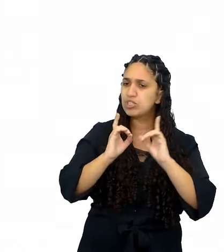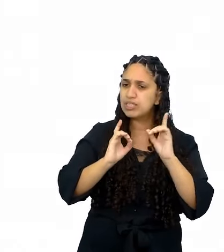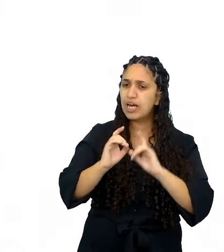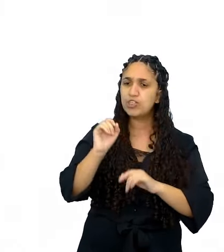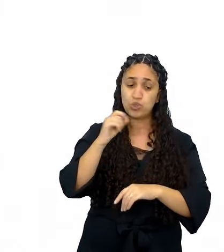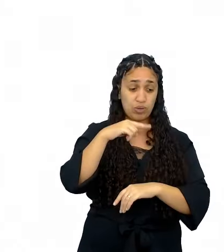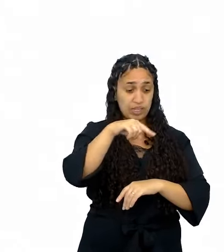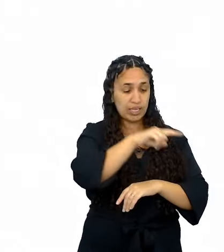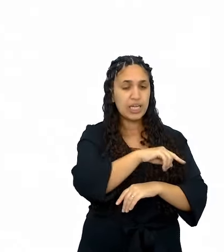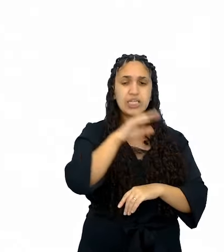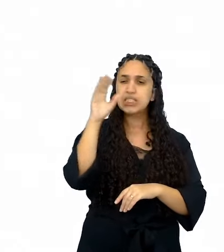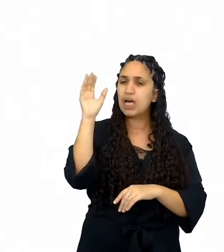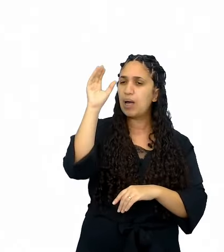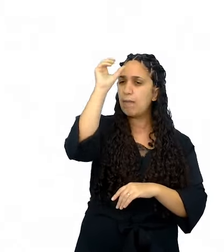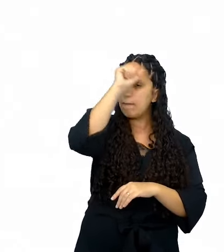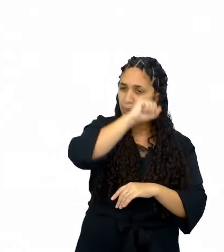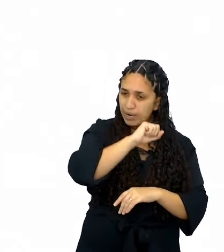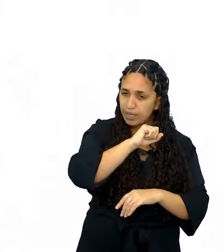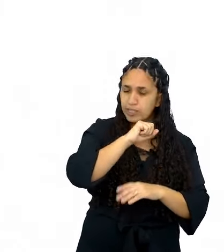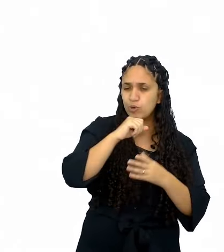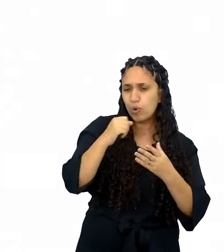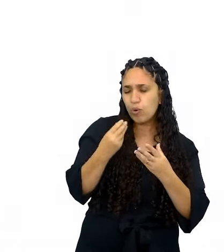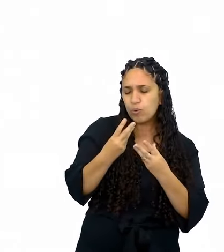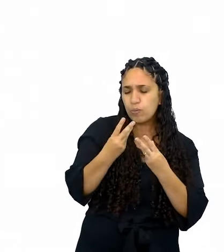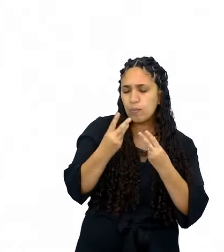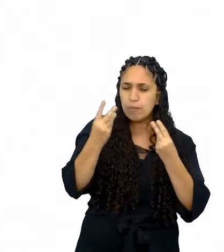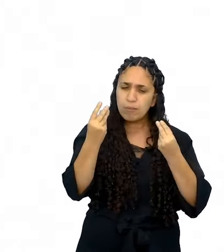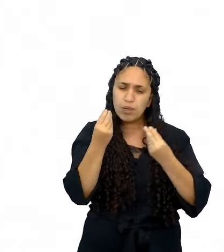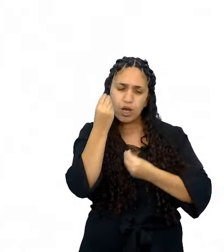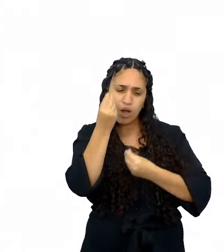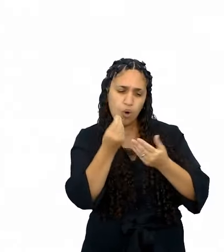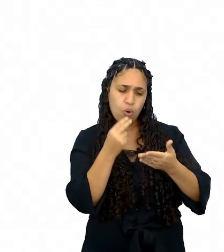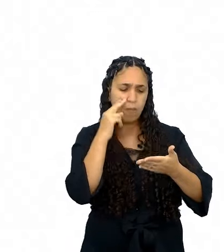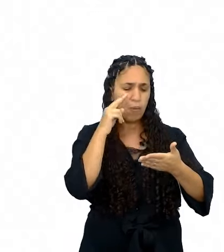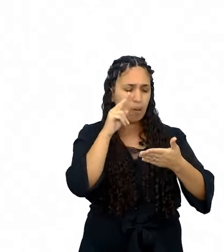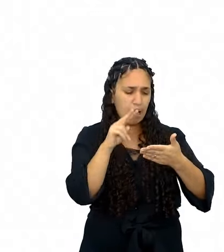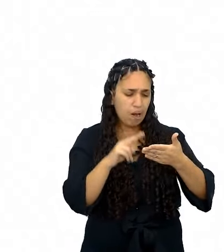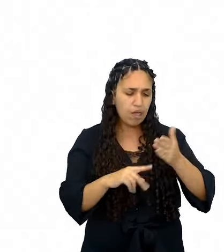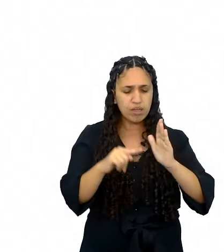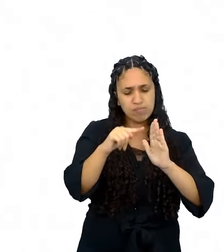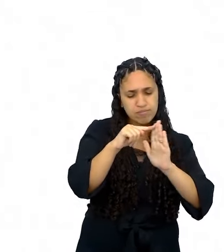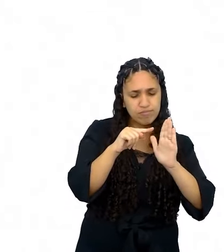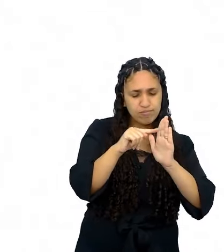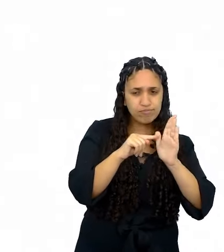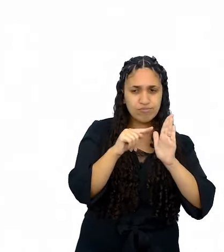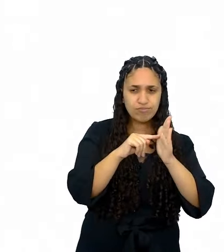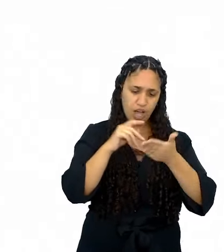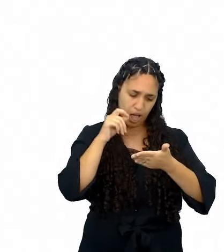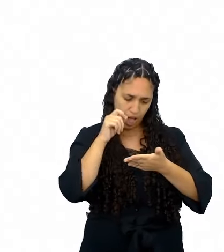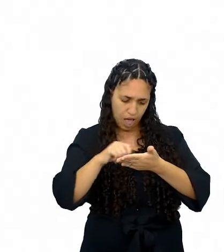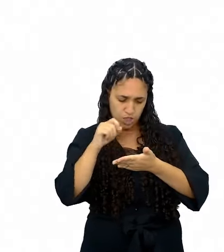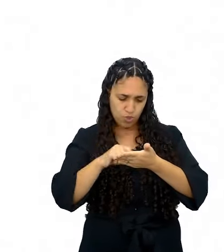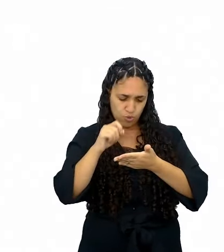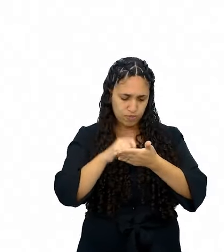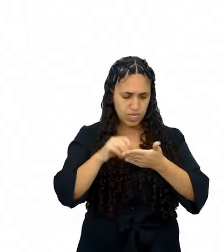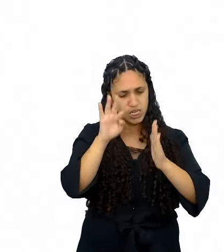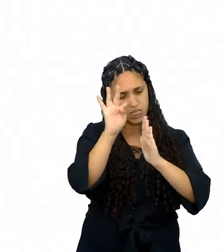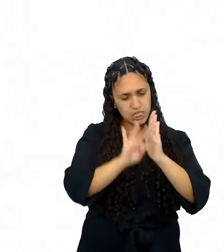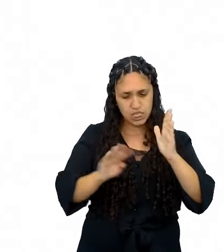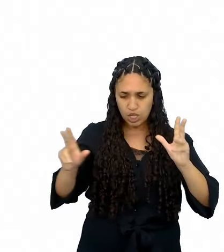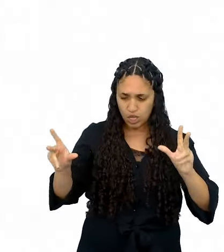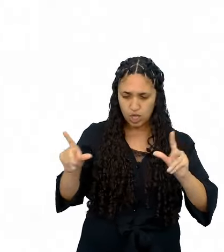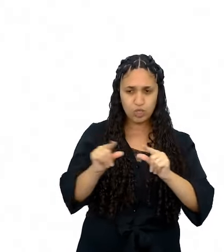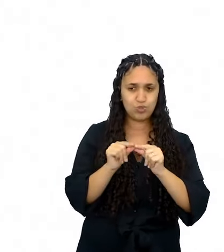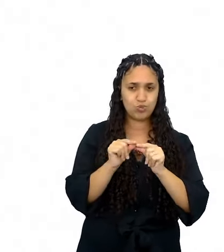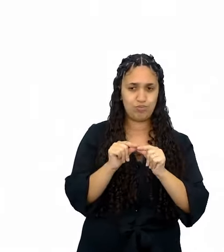notas, resumir textos de divulgação científica. Bem, vamos dando continuidade aqui à nossa conversa,